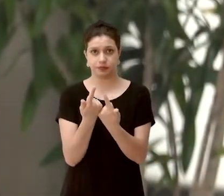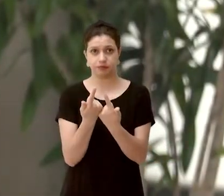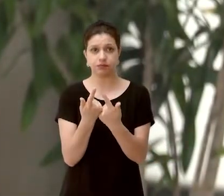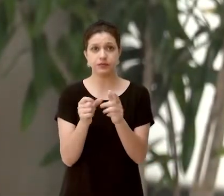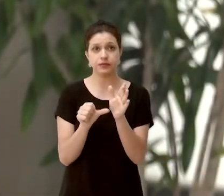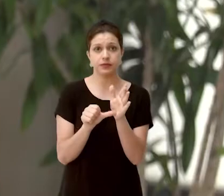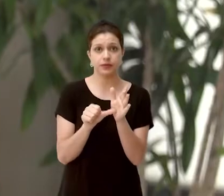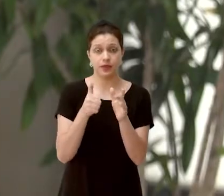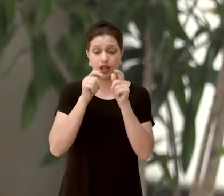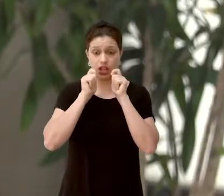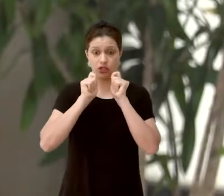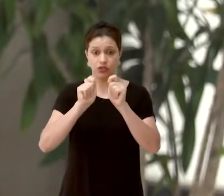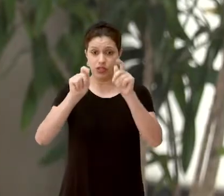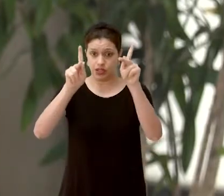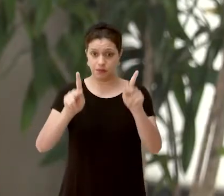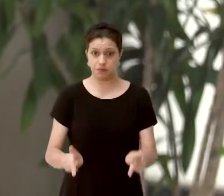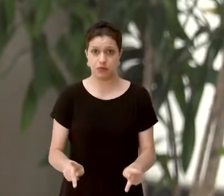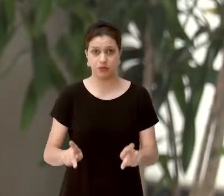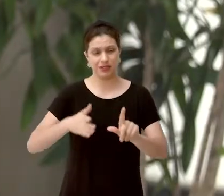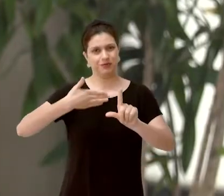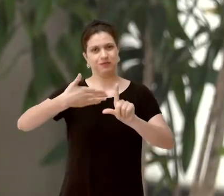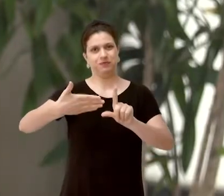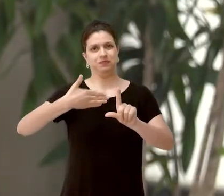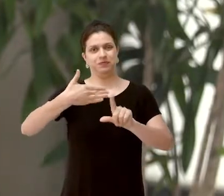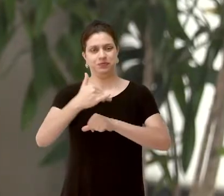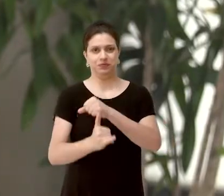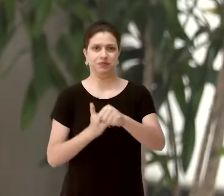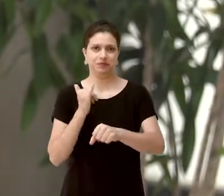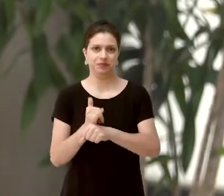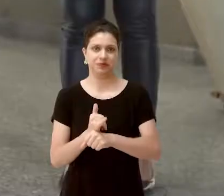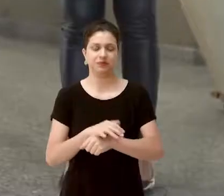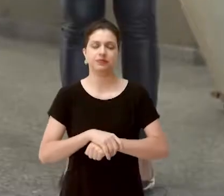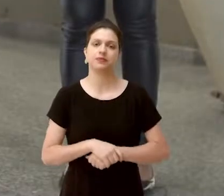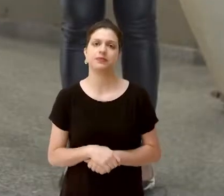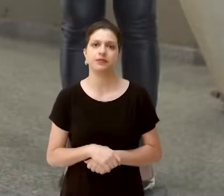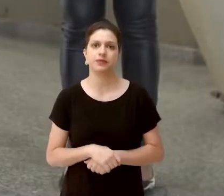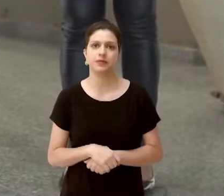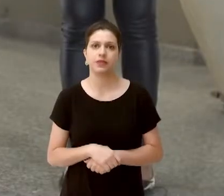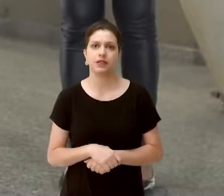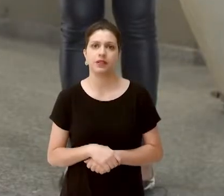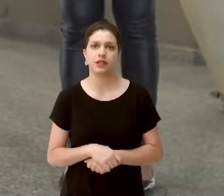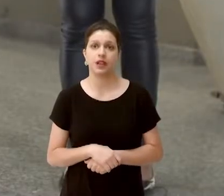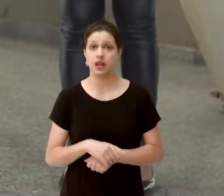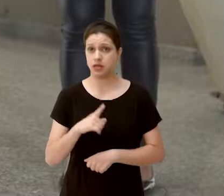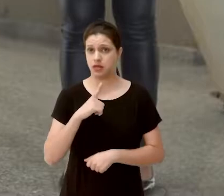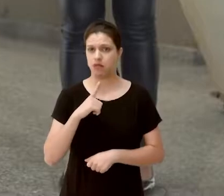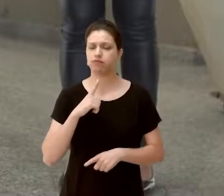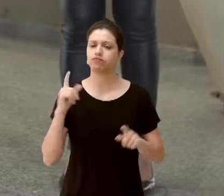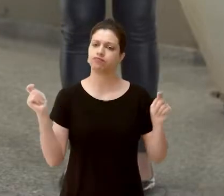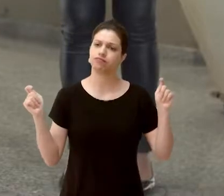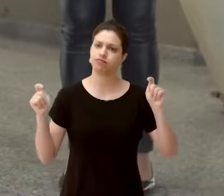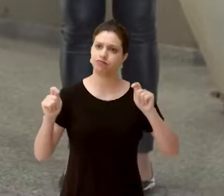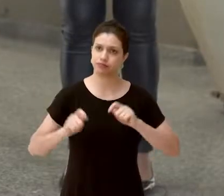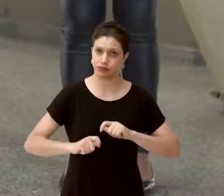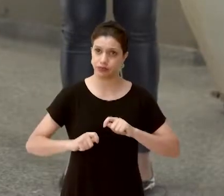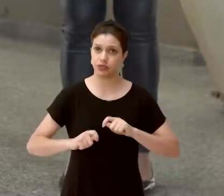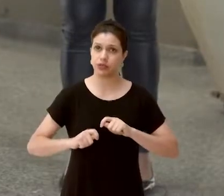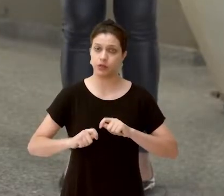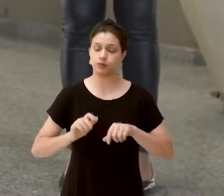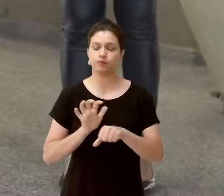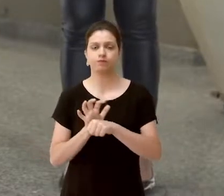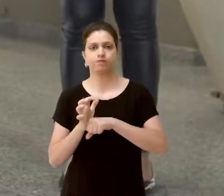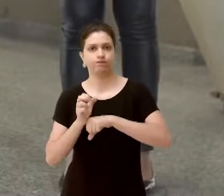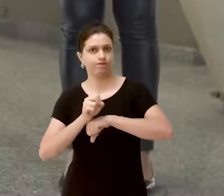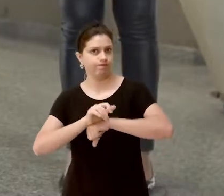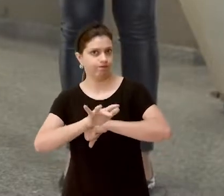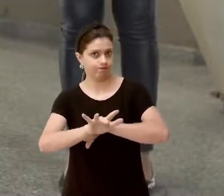Assembleia promoveu a primeira audiência pública virtual de sua história. Na pauta, as possibilidades de